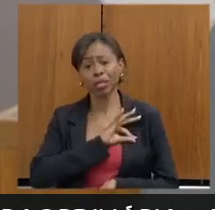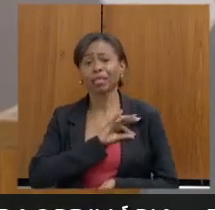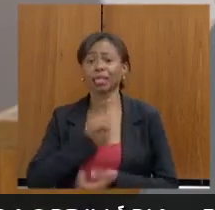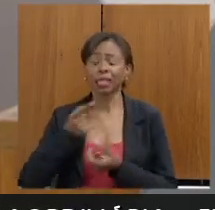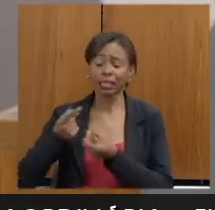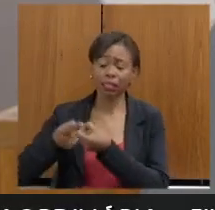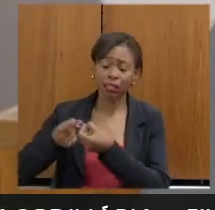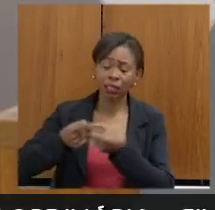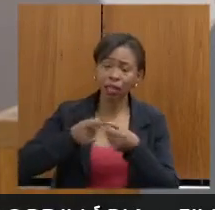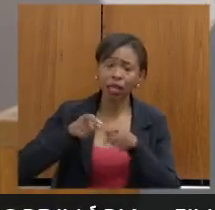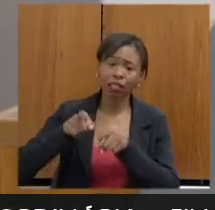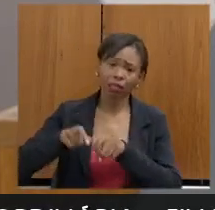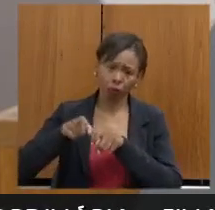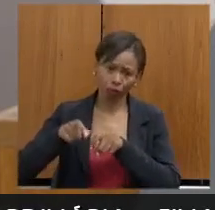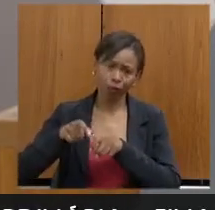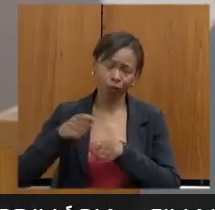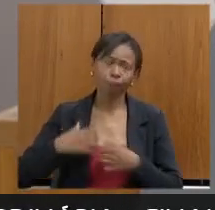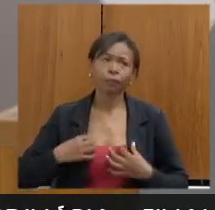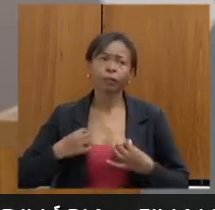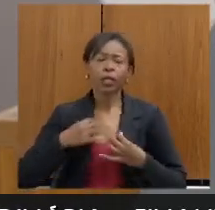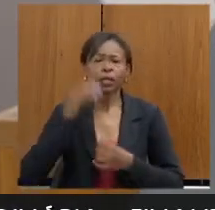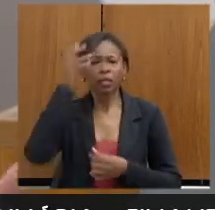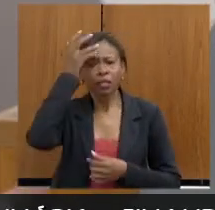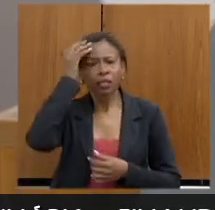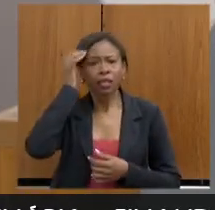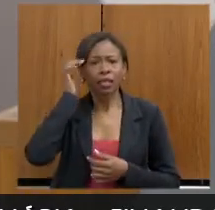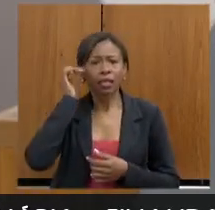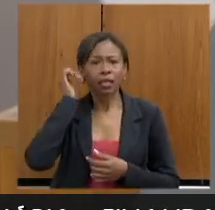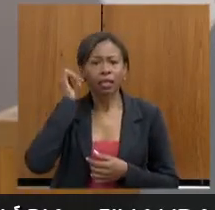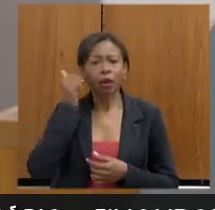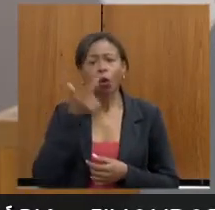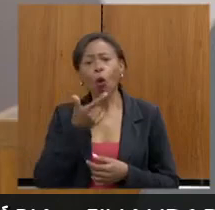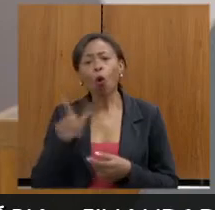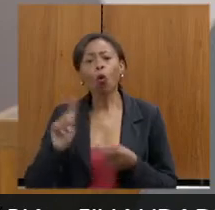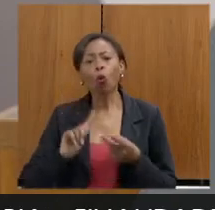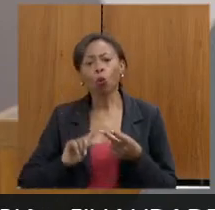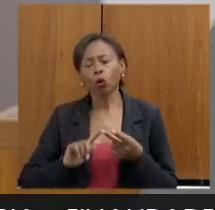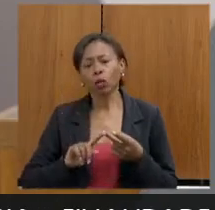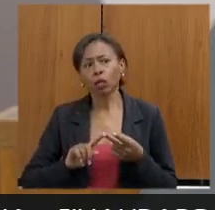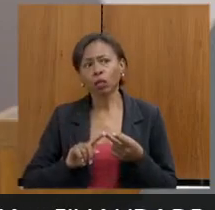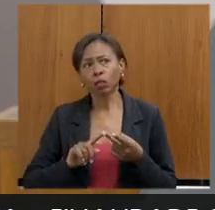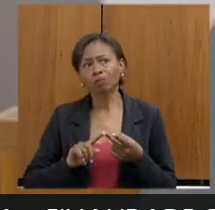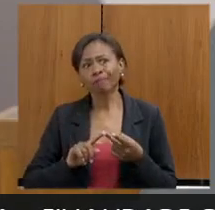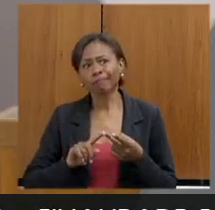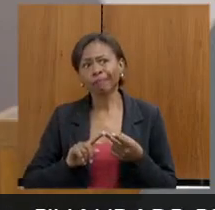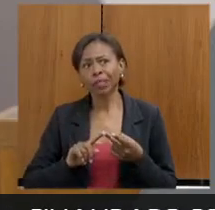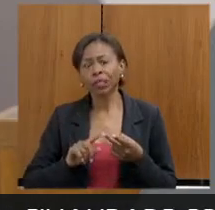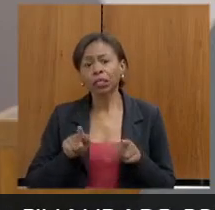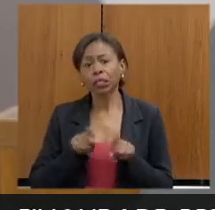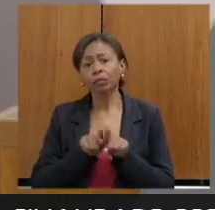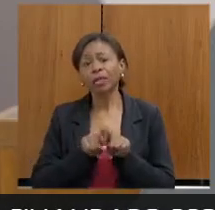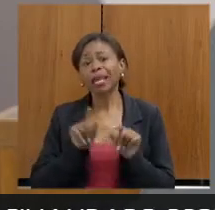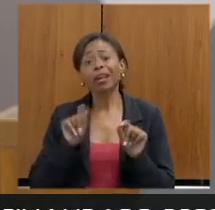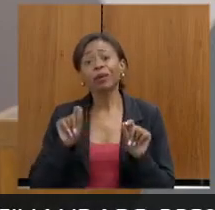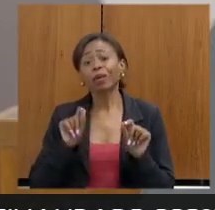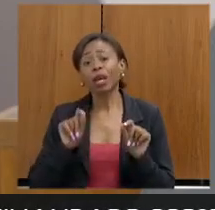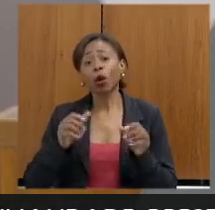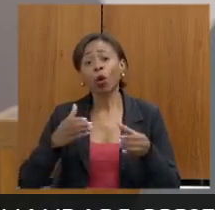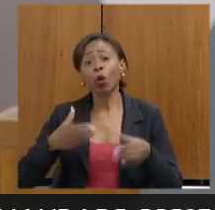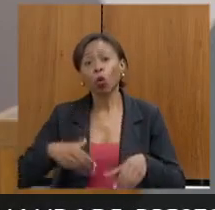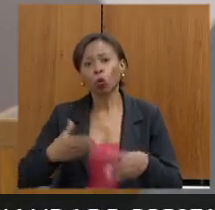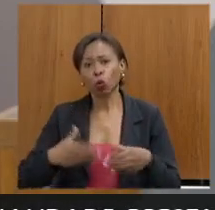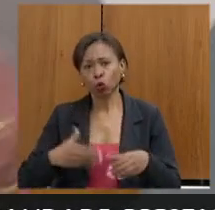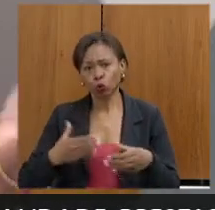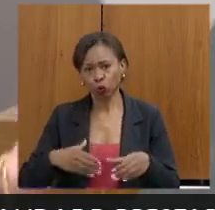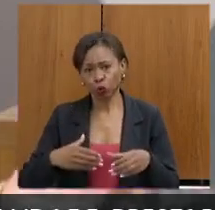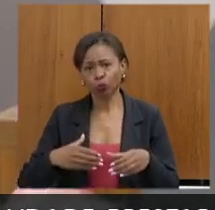é realmente do efetivo nós temos aí e a outra questão tem a ver com isso também que a questão do concurso né o senhor